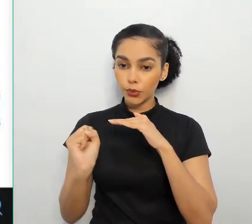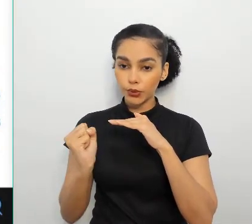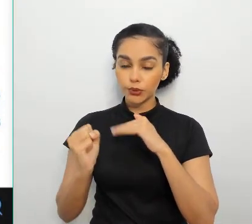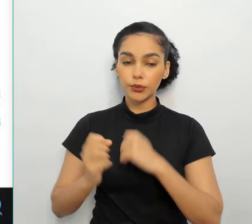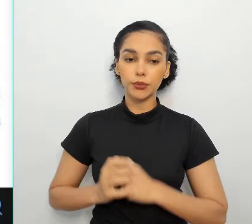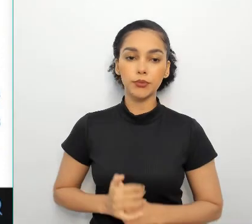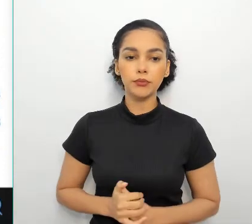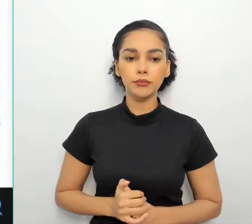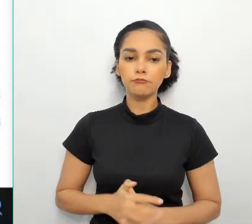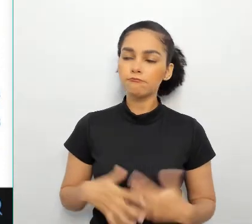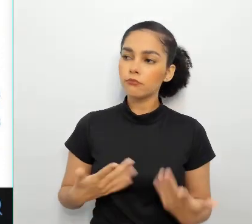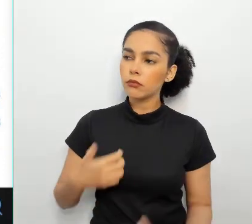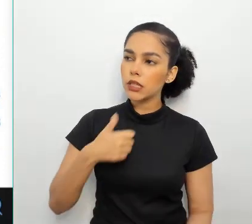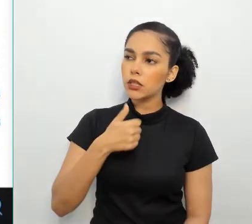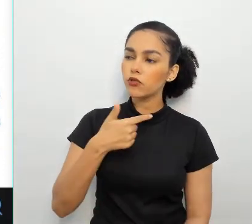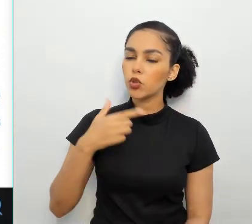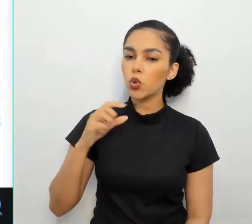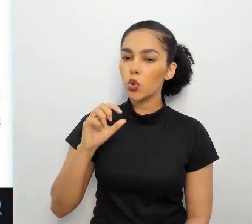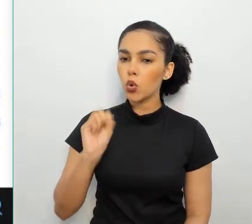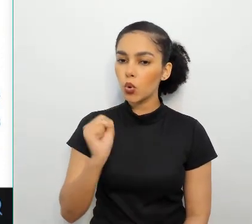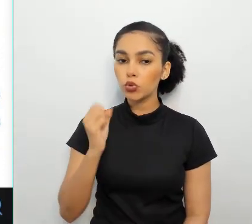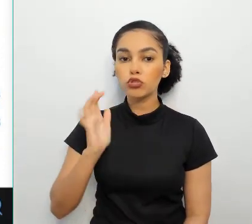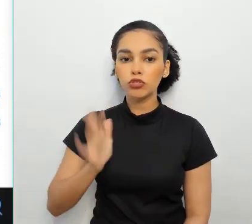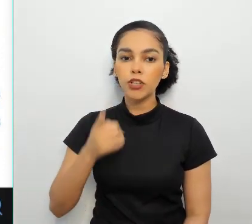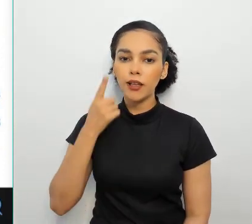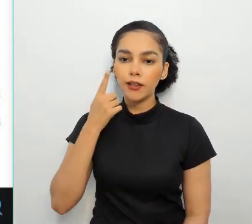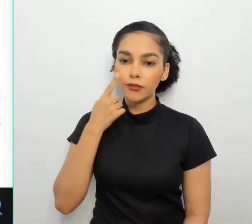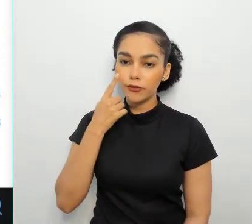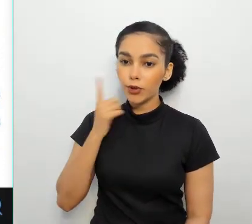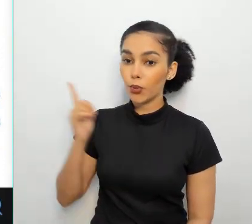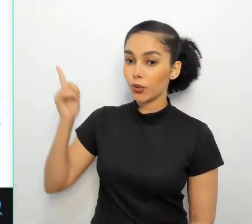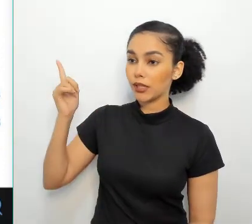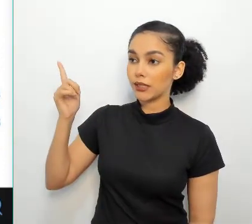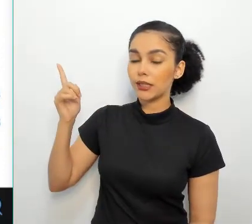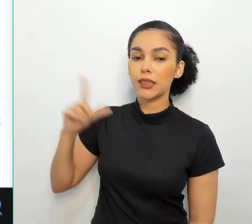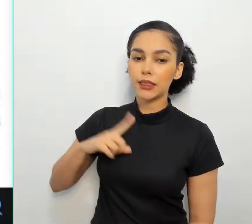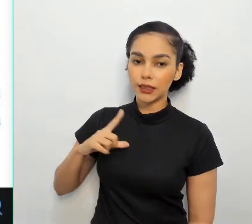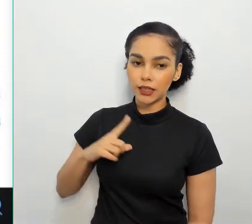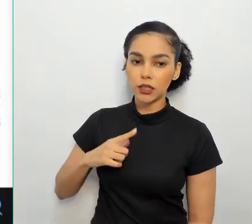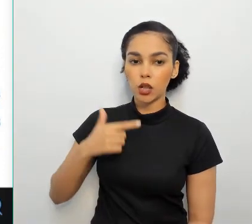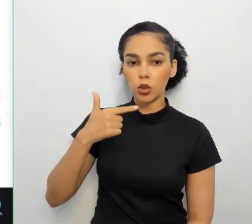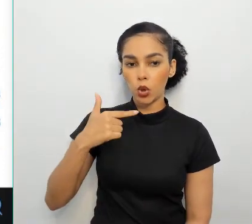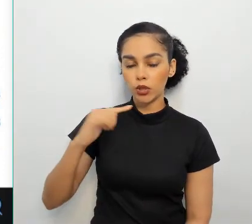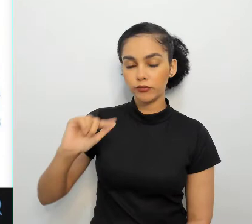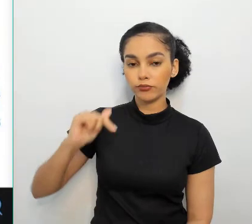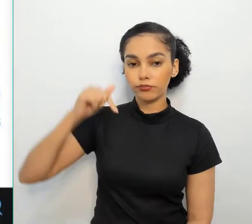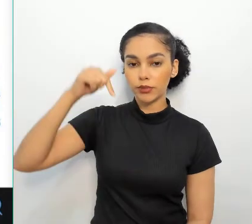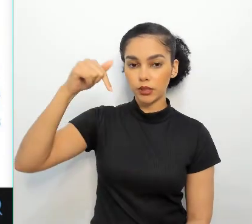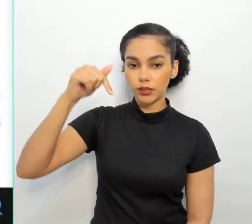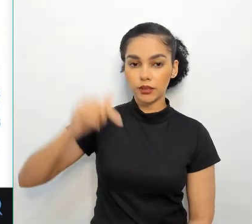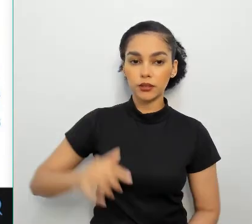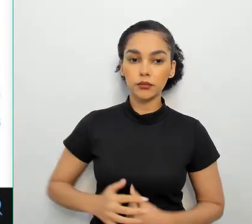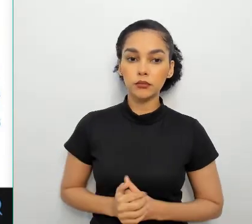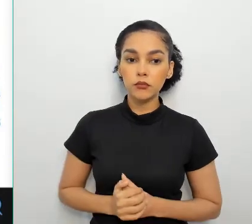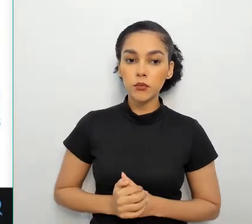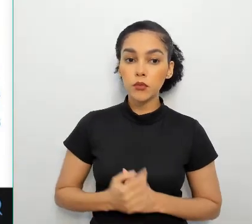O 128, a gente já calculou aqui também, é o 2 elevado a 7, aqui vai dar 2 elevado a 7, e